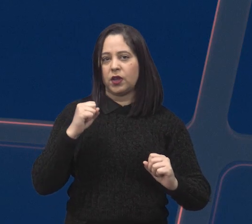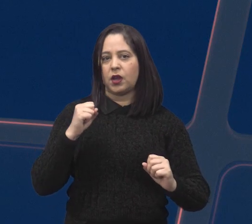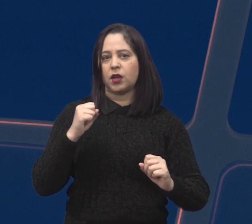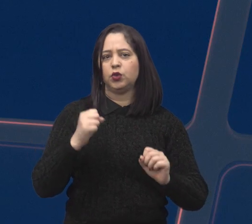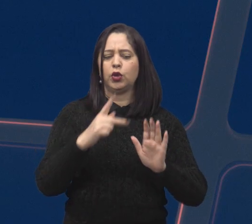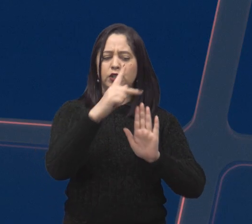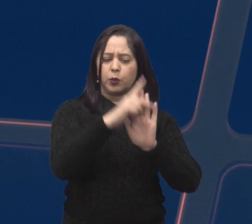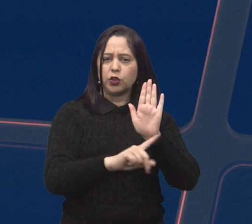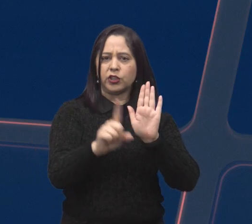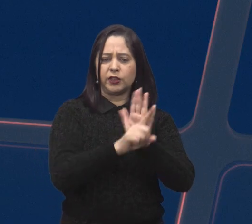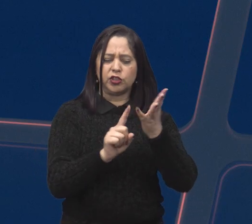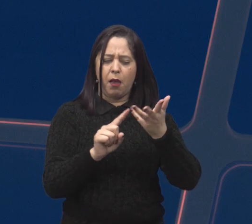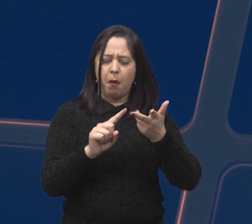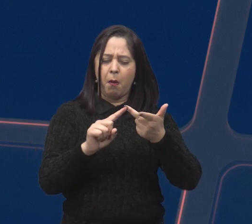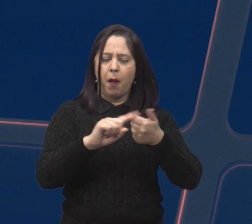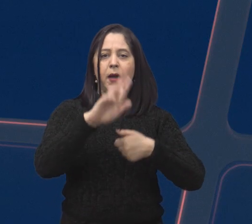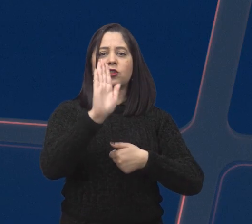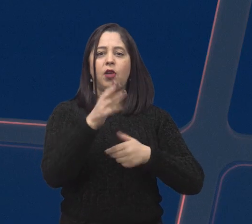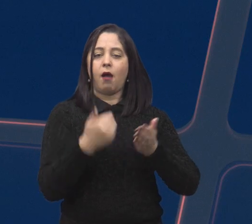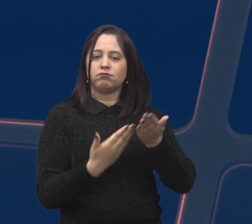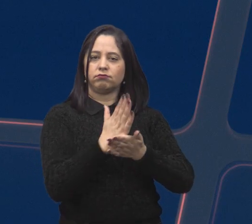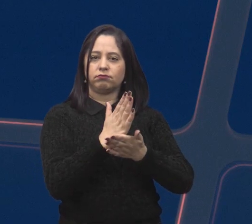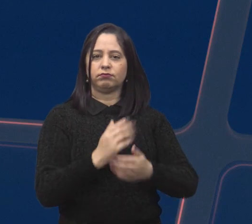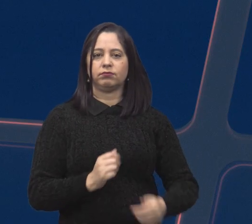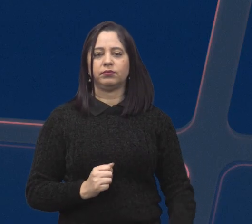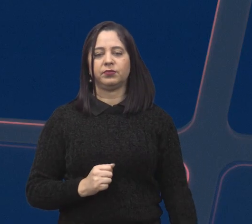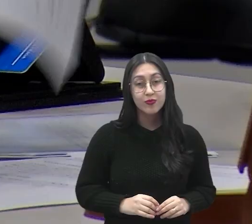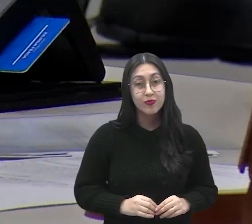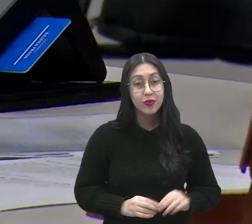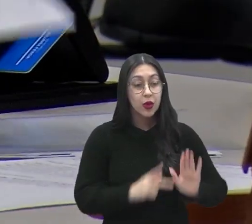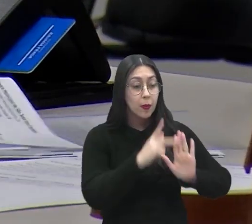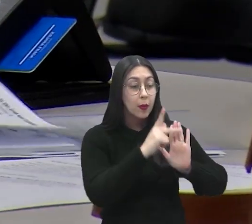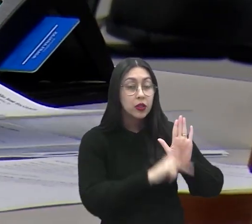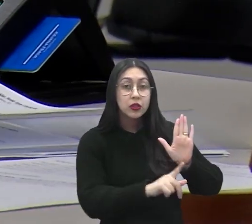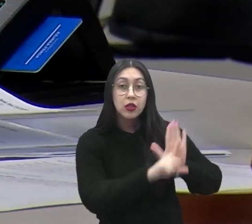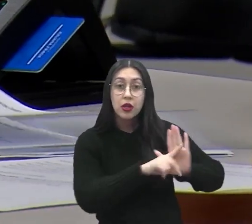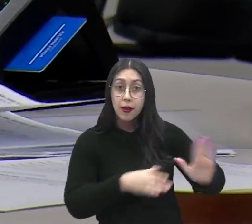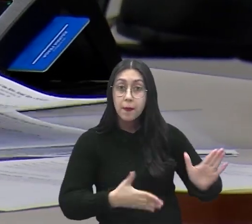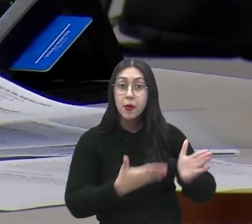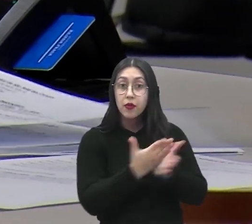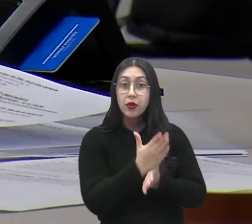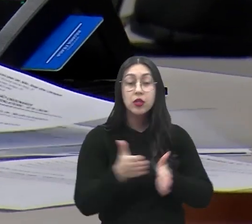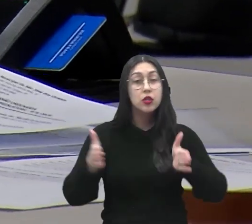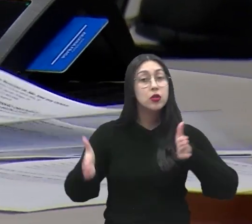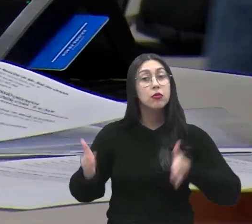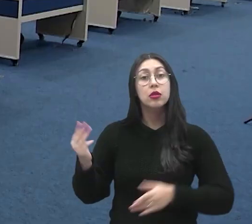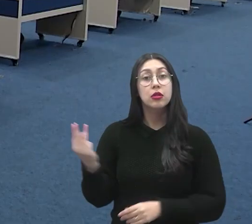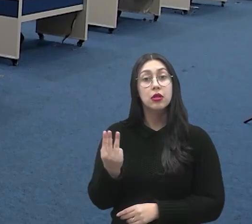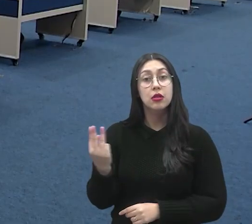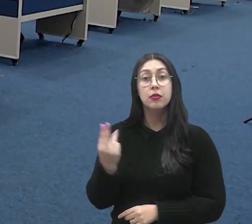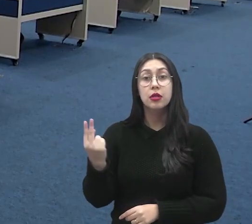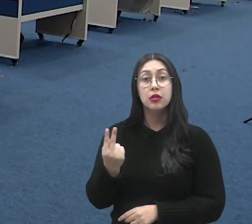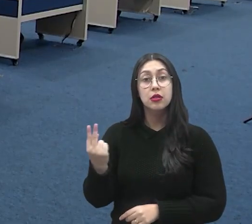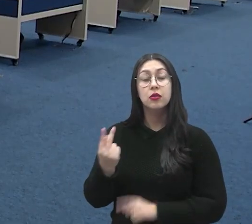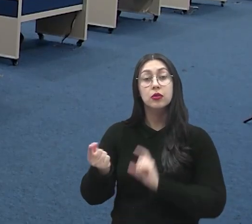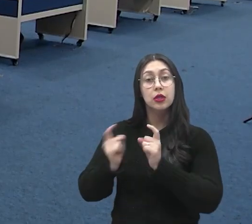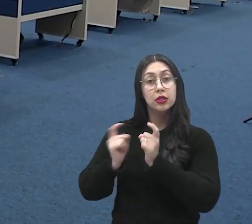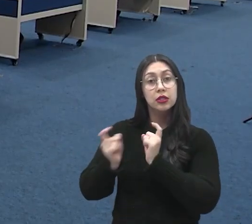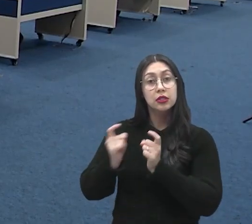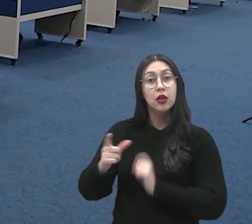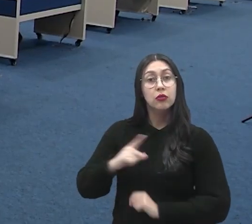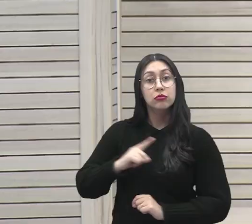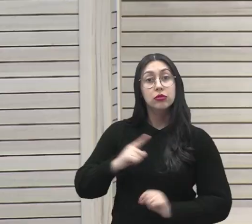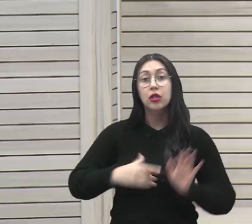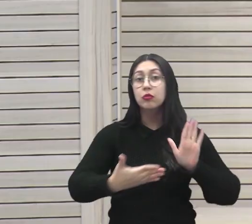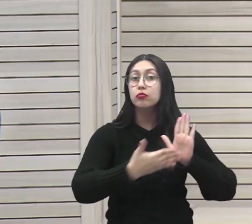pelos vereadores. Os parlamentares aprovaram projetos de lei. Entre os projetos aprovados durante a 32ª sessão do